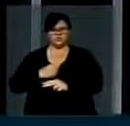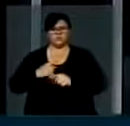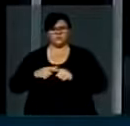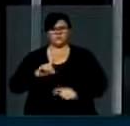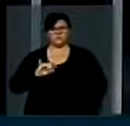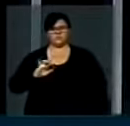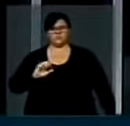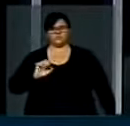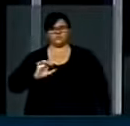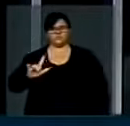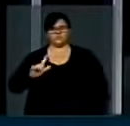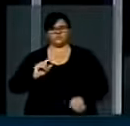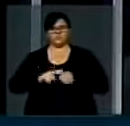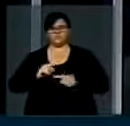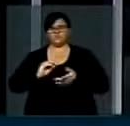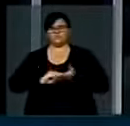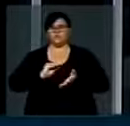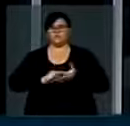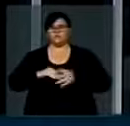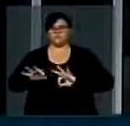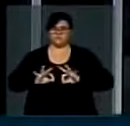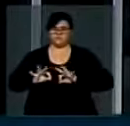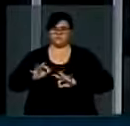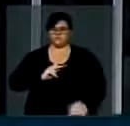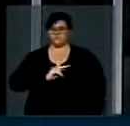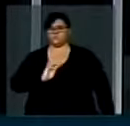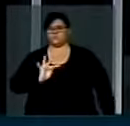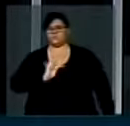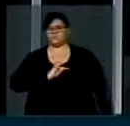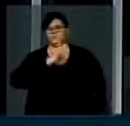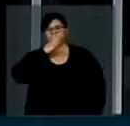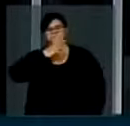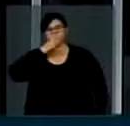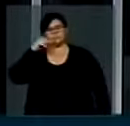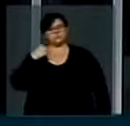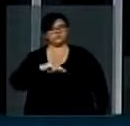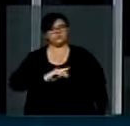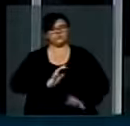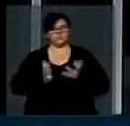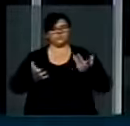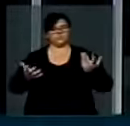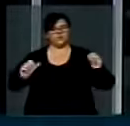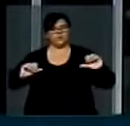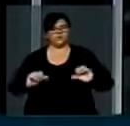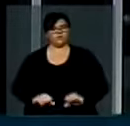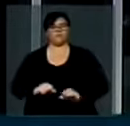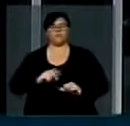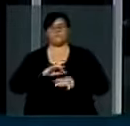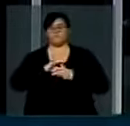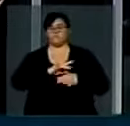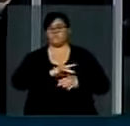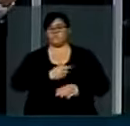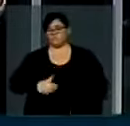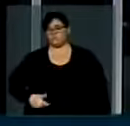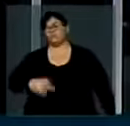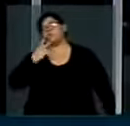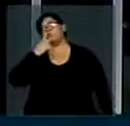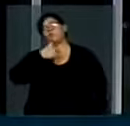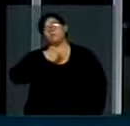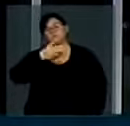de planejamento desse governo do PT é absoluta, é o caos. Disse o líder do governo: eu quero